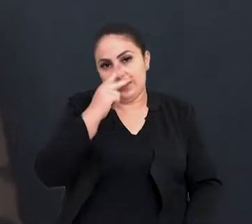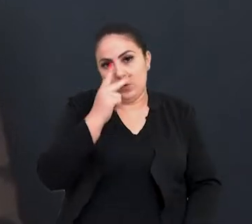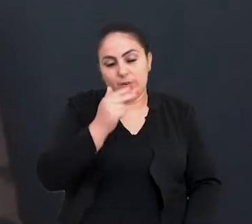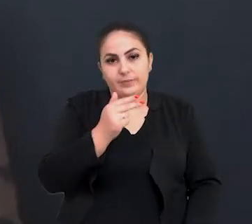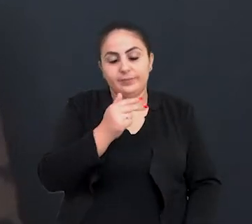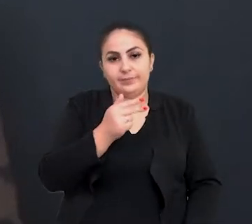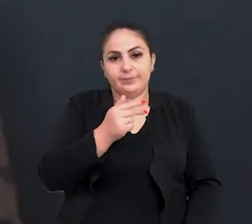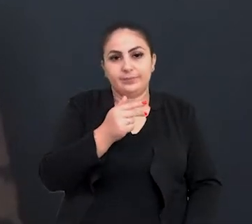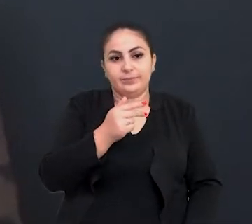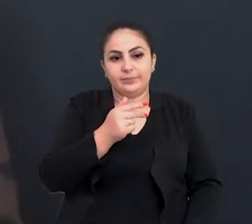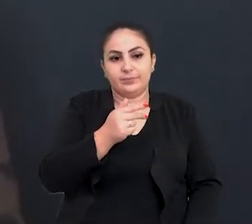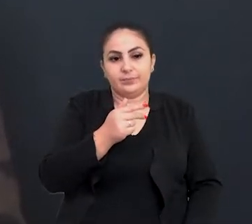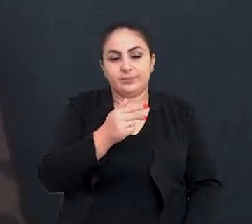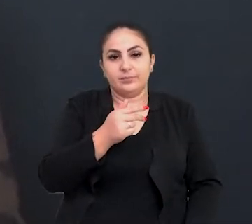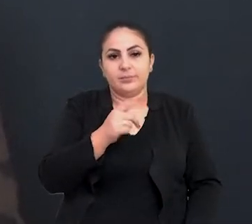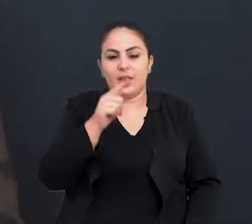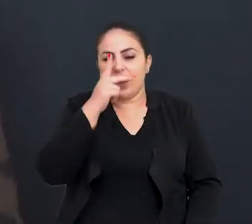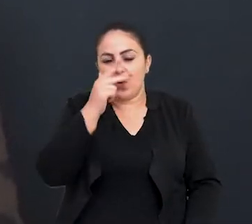é